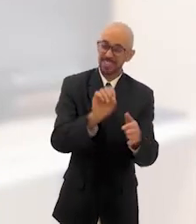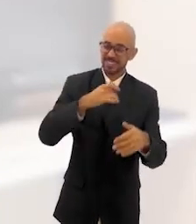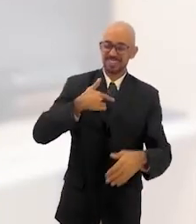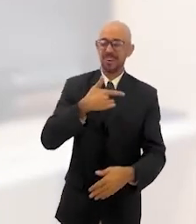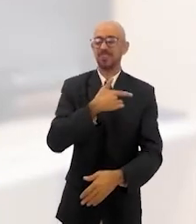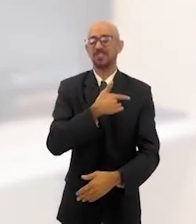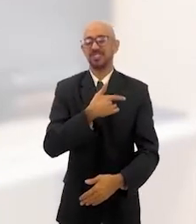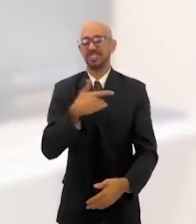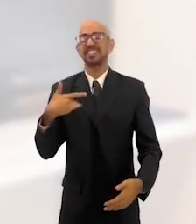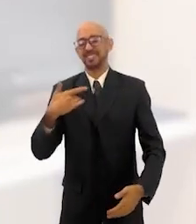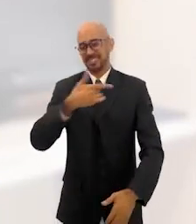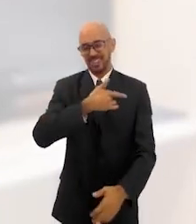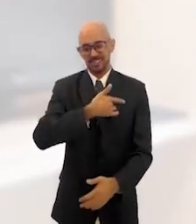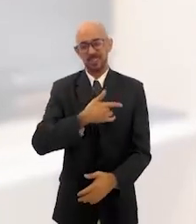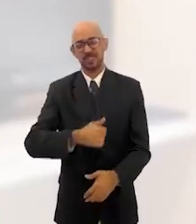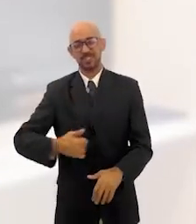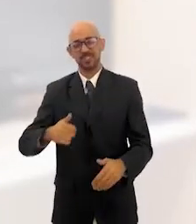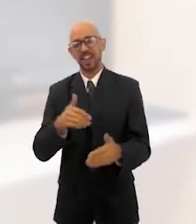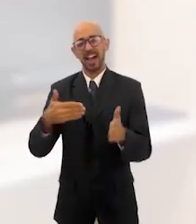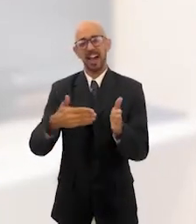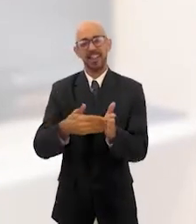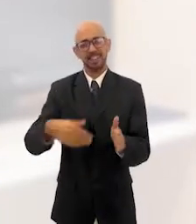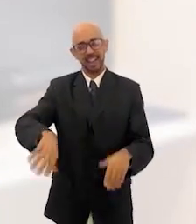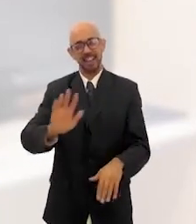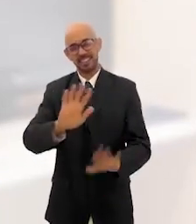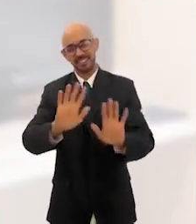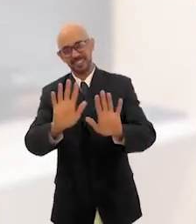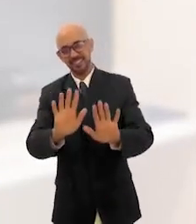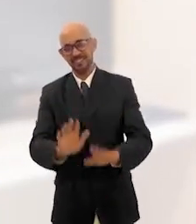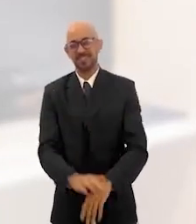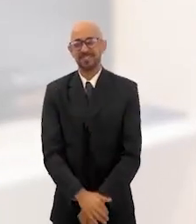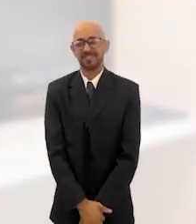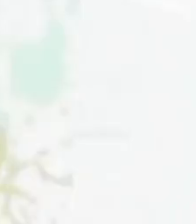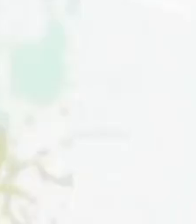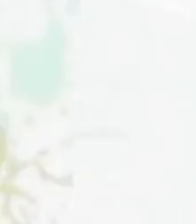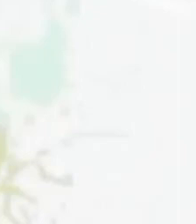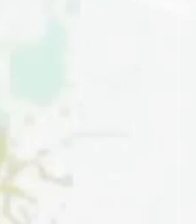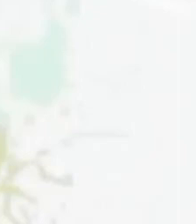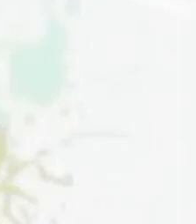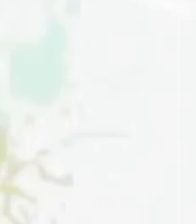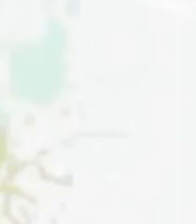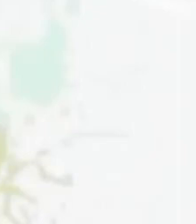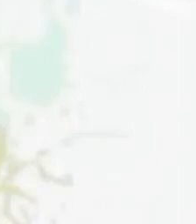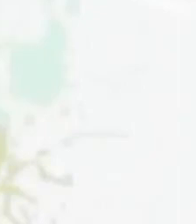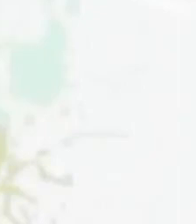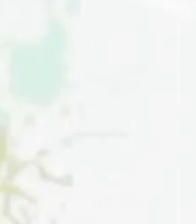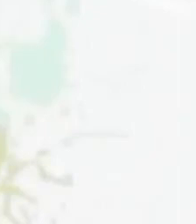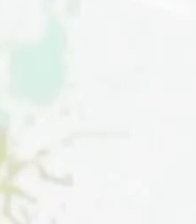cola. Saúde, saúde e até lá! Música.